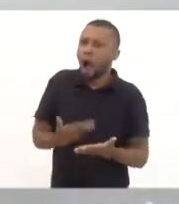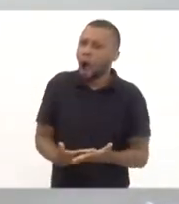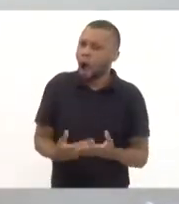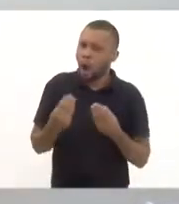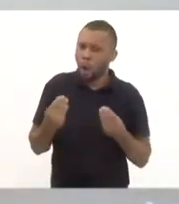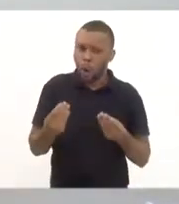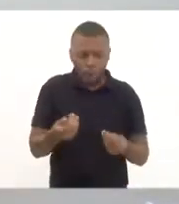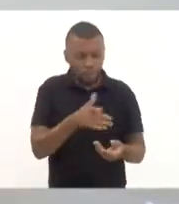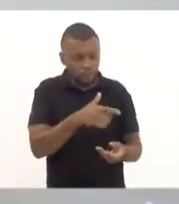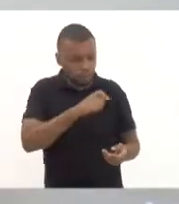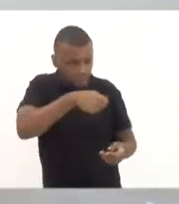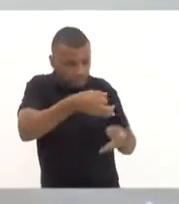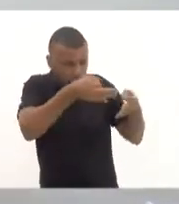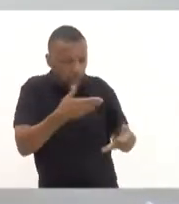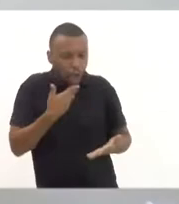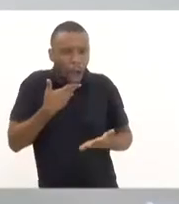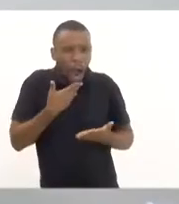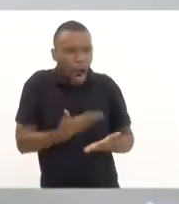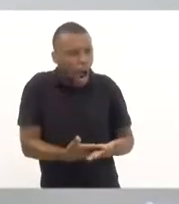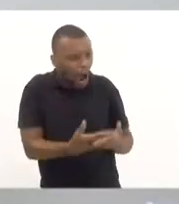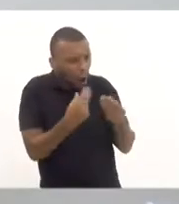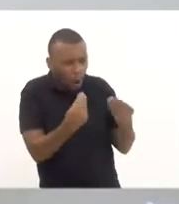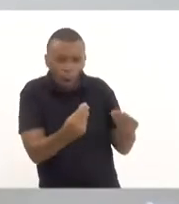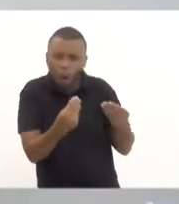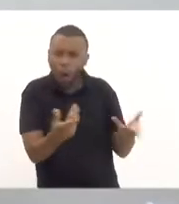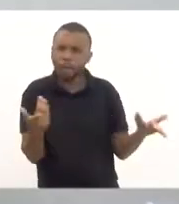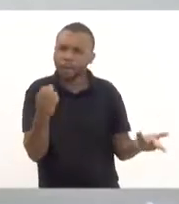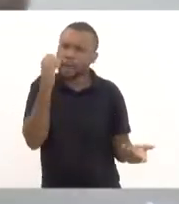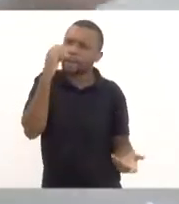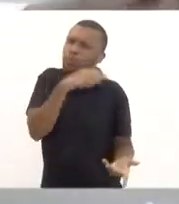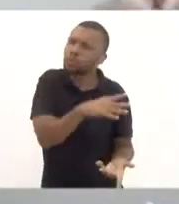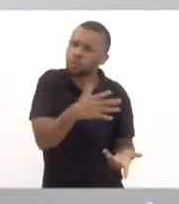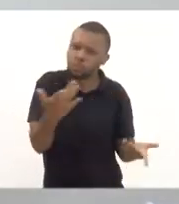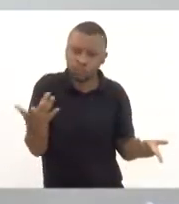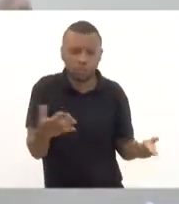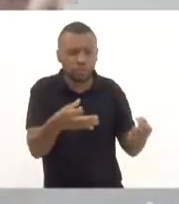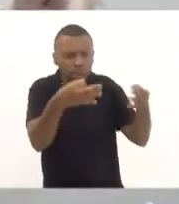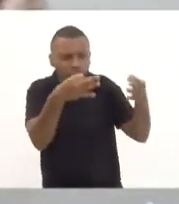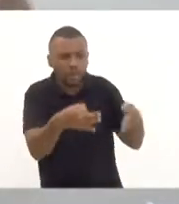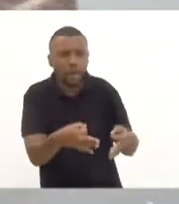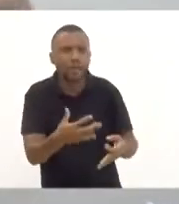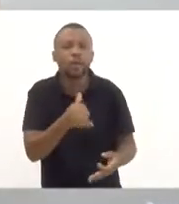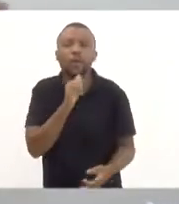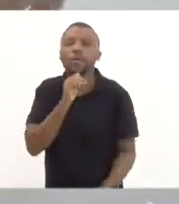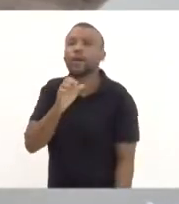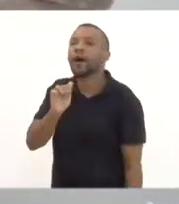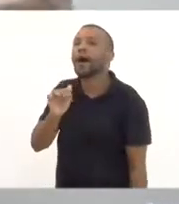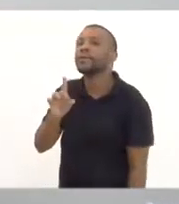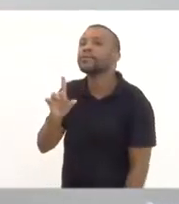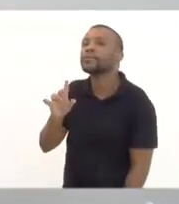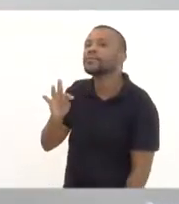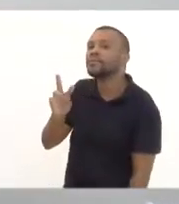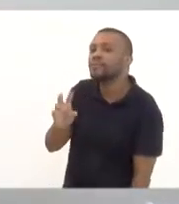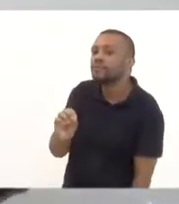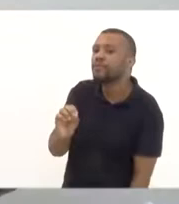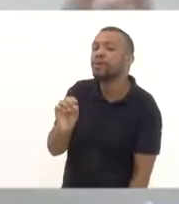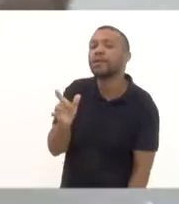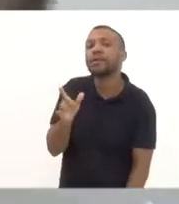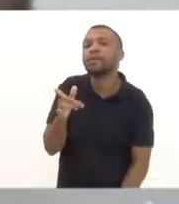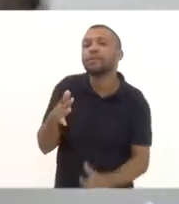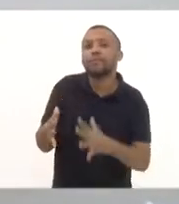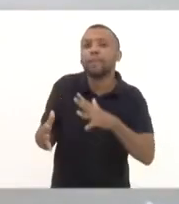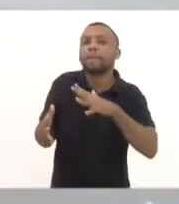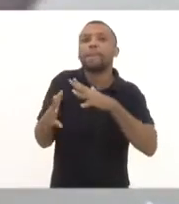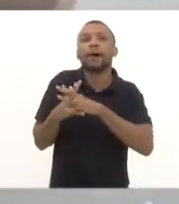valor o termo certo escandalosa né É pelo correio por exemplo aditivo ele no Maximo é